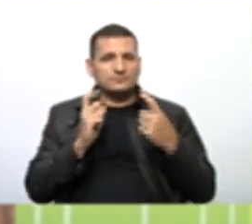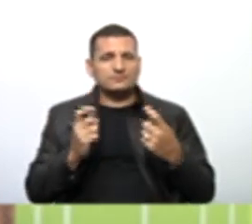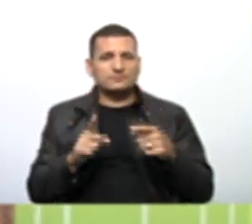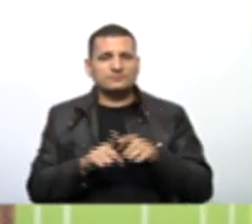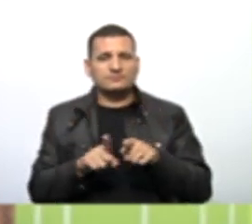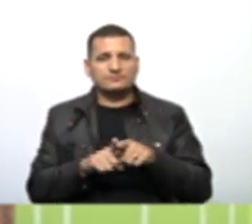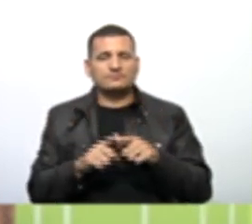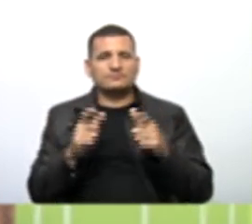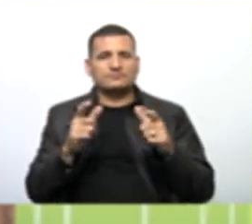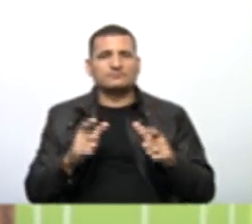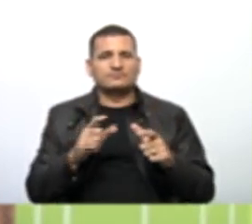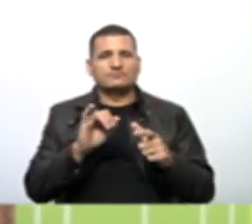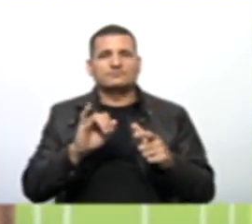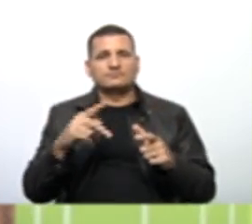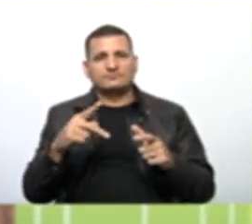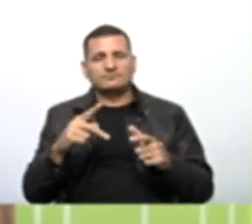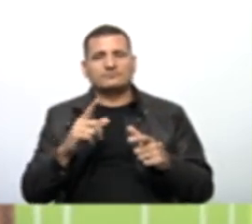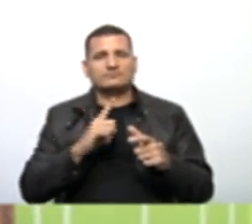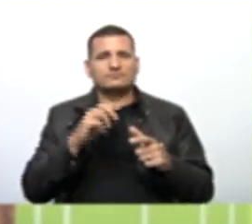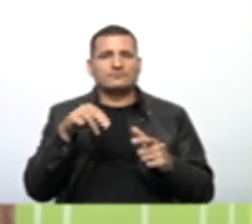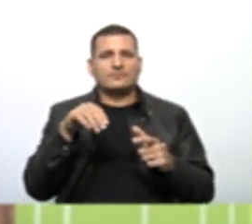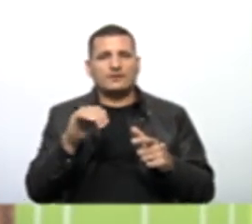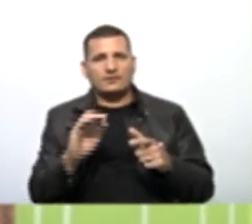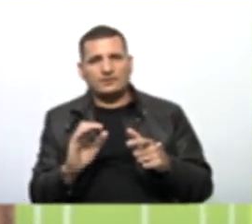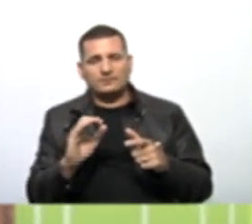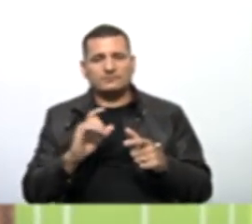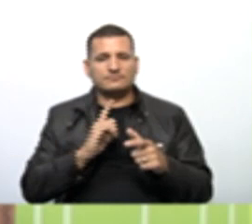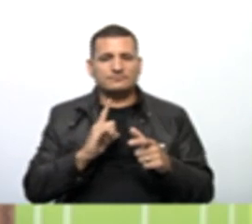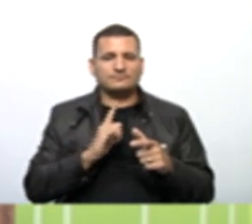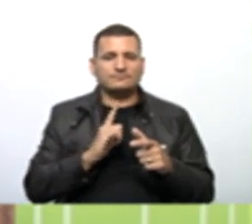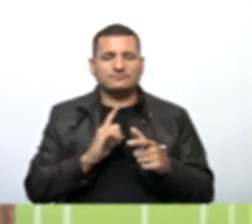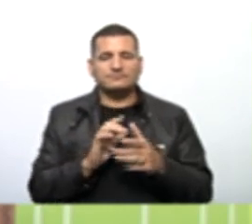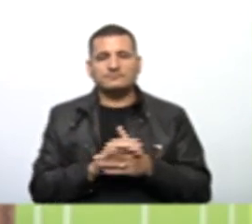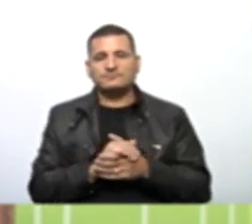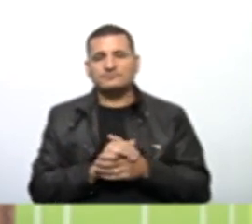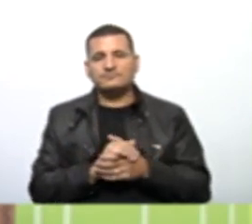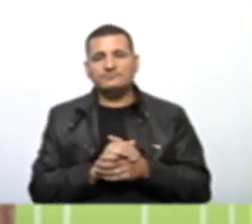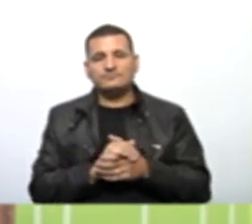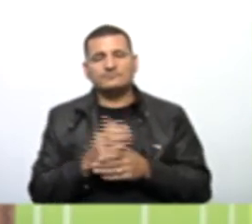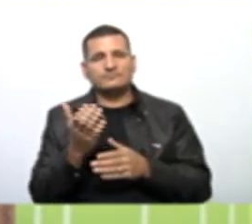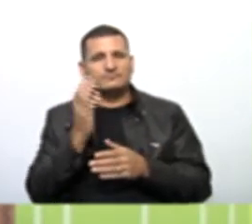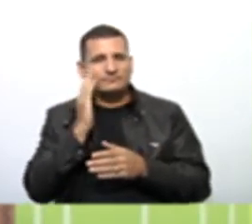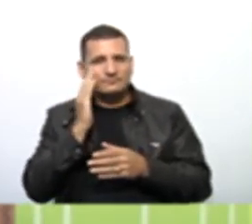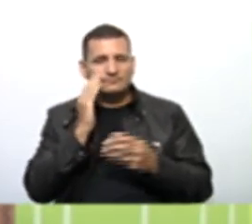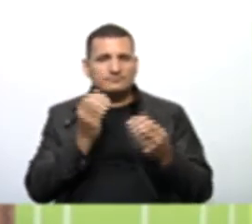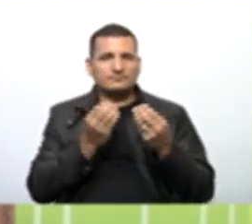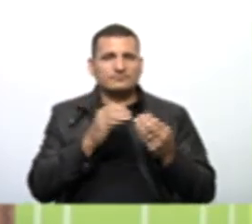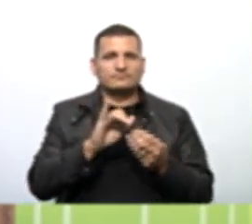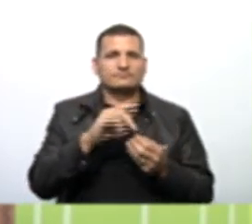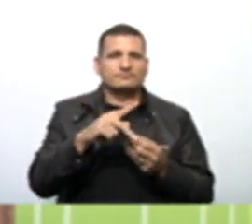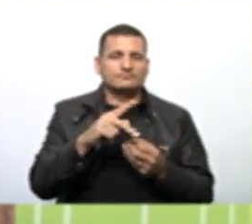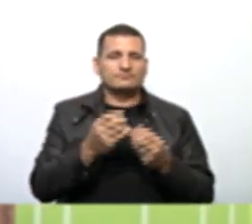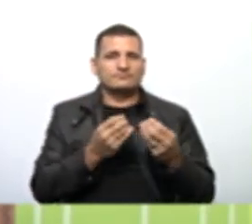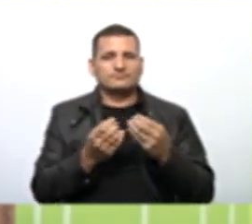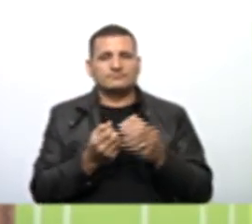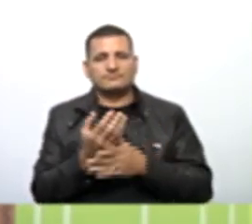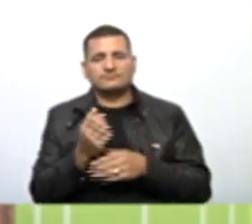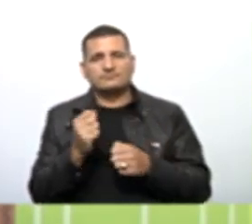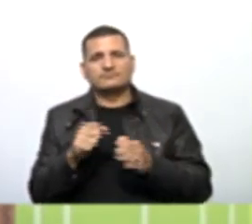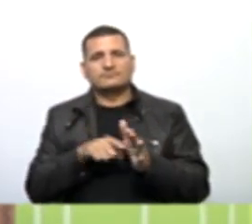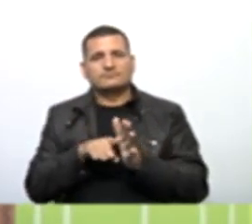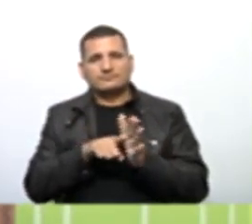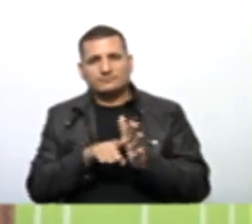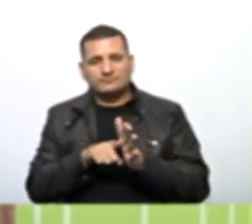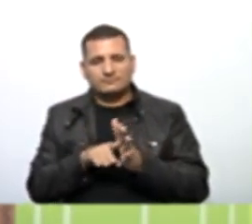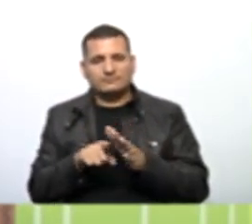de endereço endereço físico é o mec no endereço lógico o mp quer saber como funciona o ip como cria transporta a atenção também